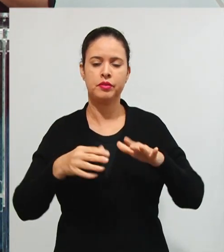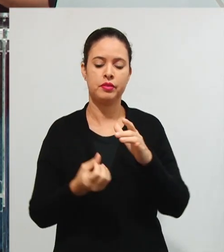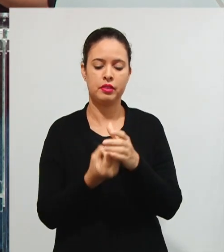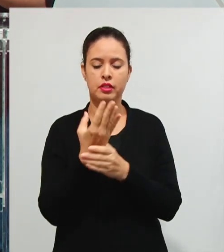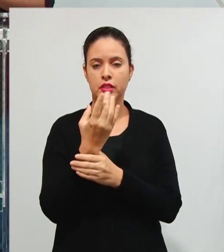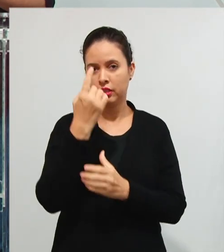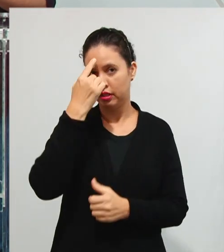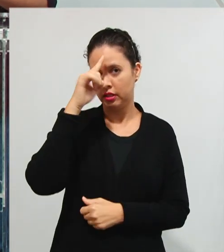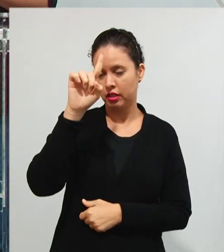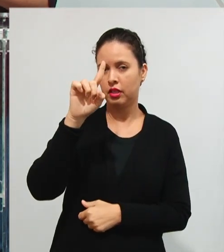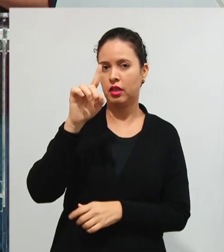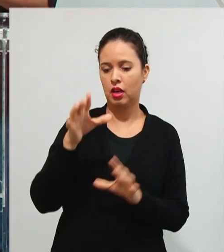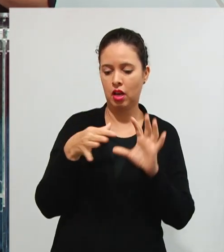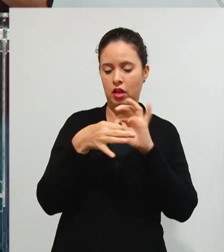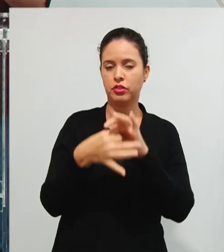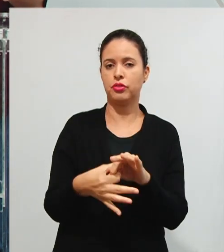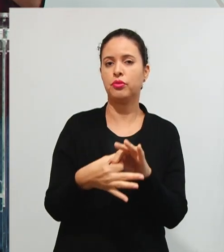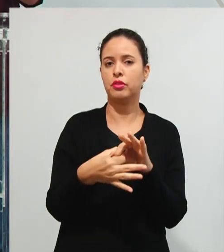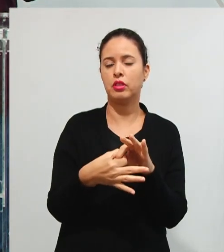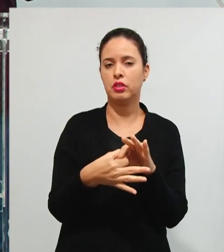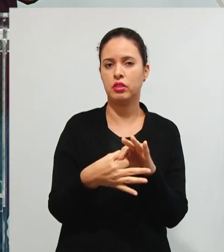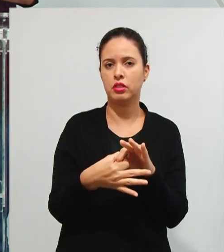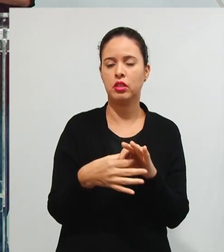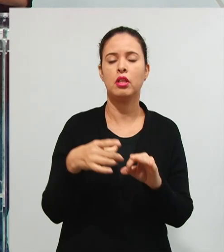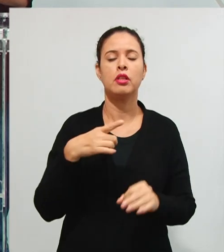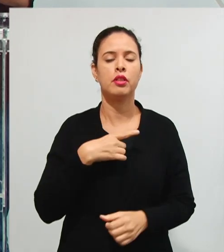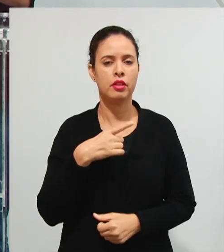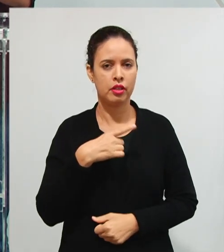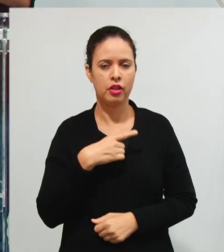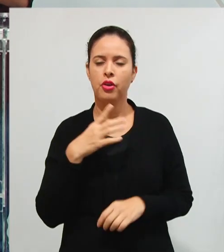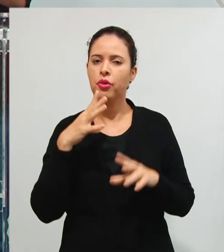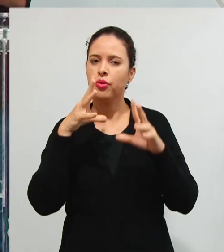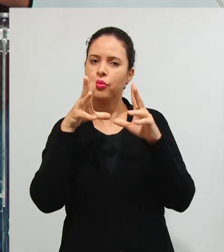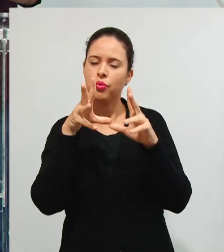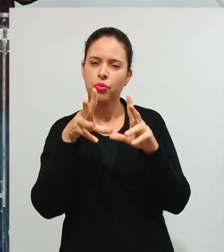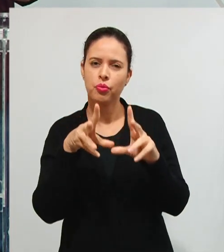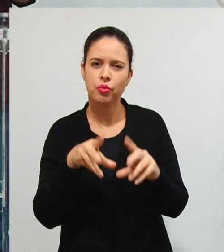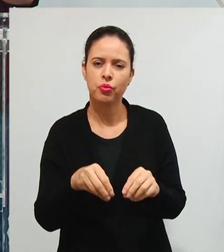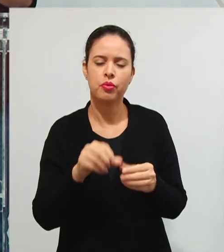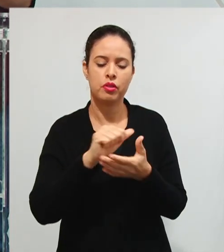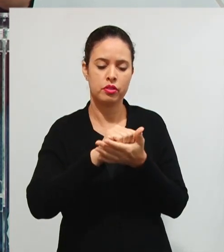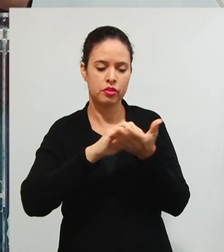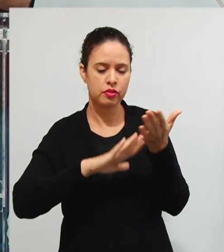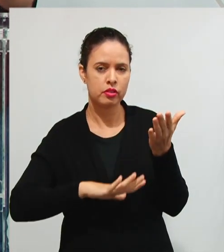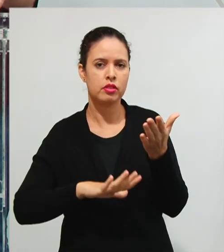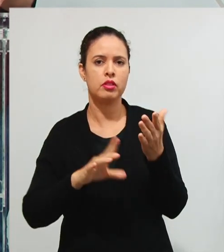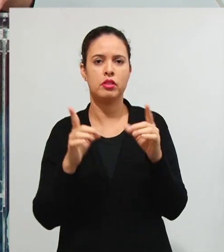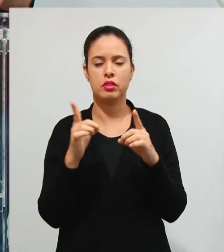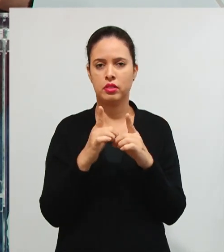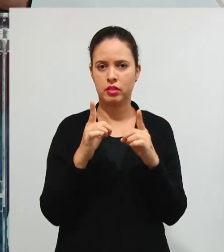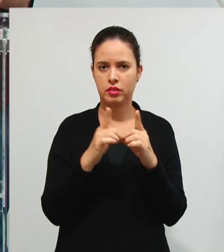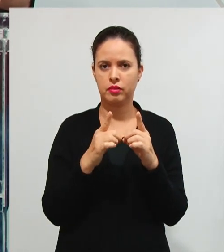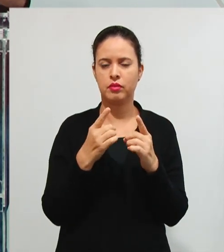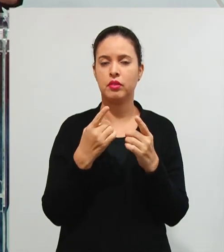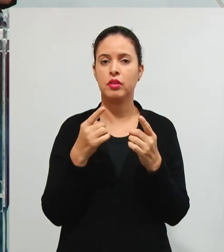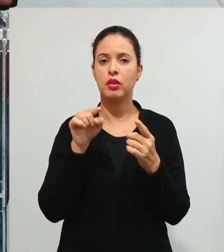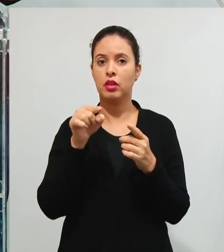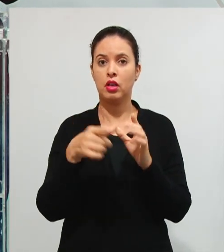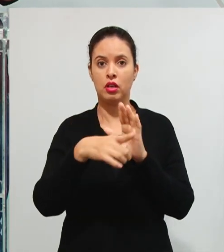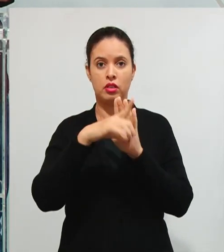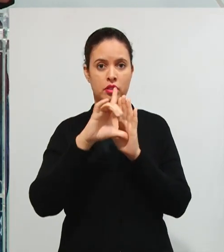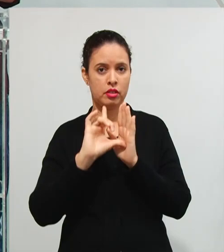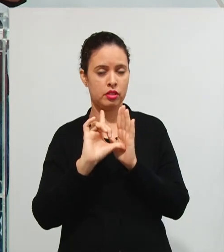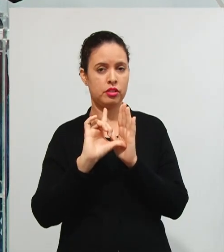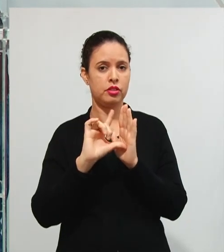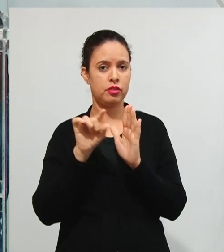movimento articulado. Então ele traz essas atividades didáticas que você vai inserir antes